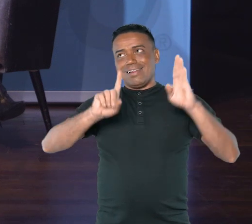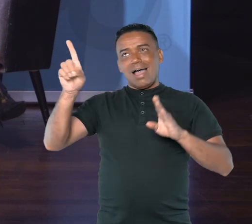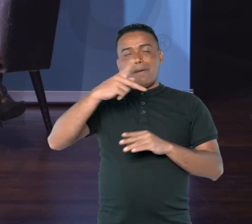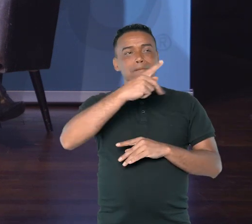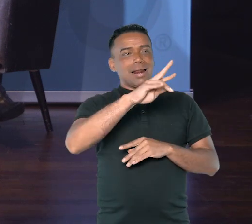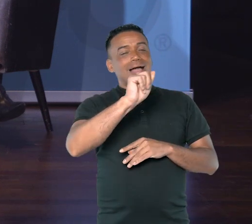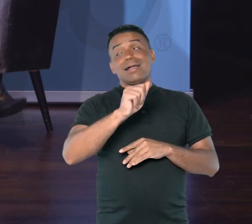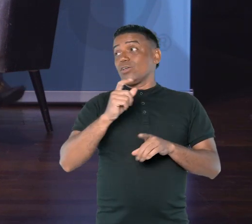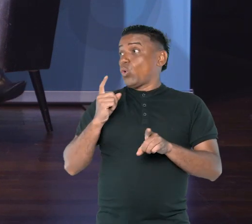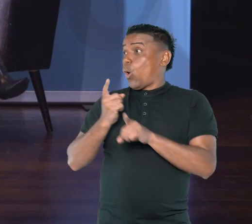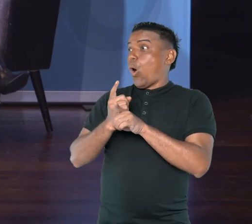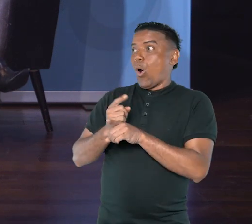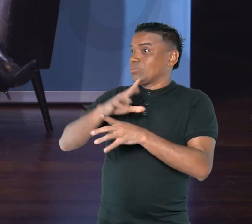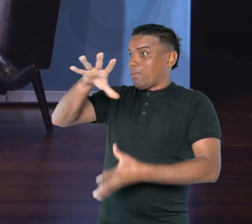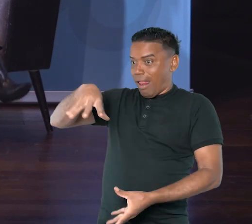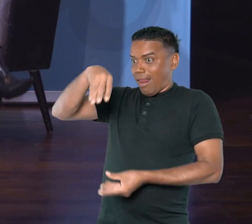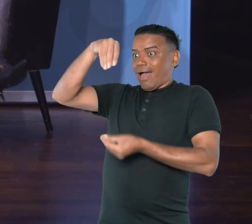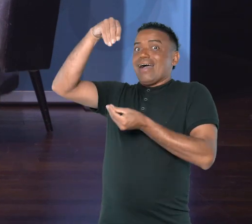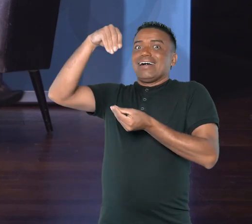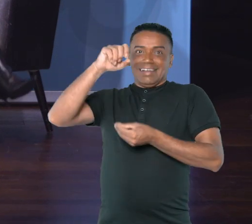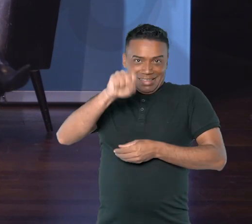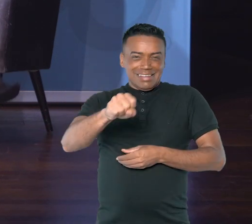encontro paranormal, assim, uma coisa.